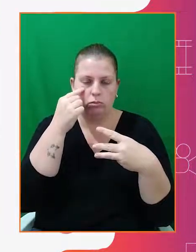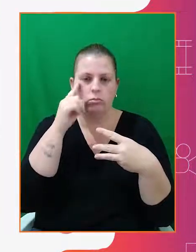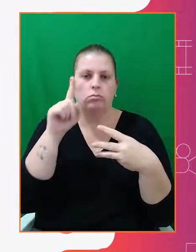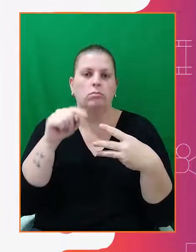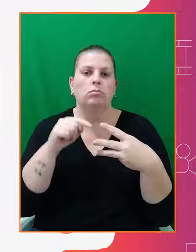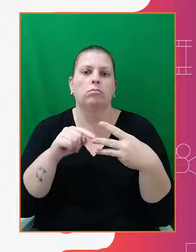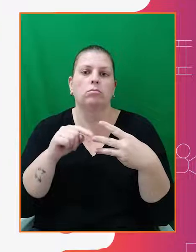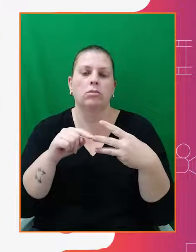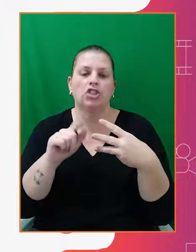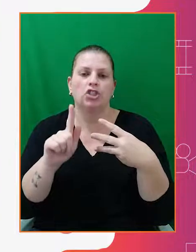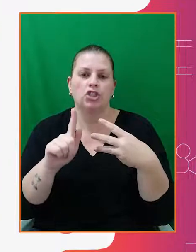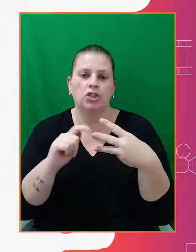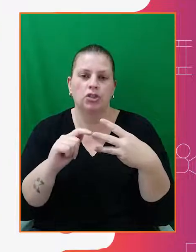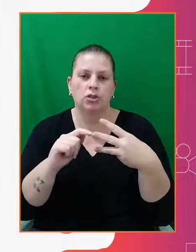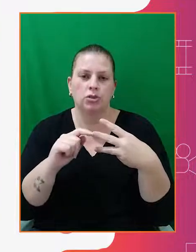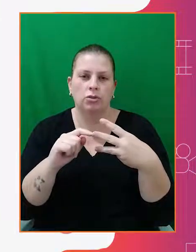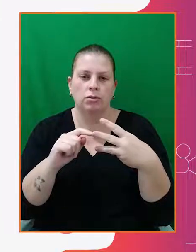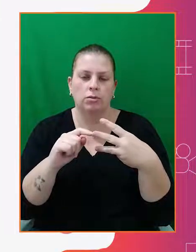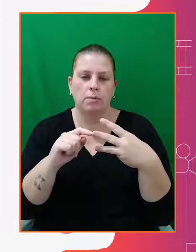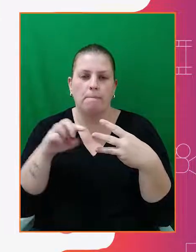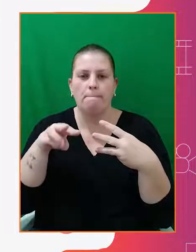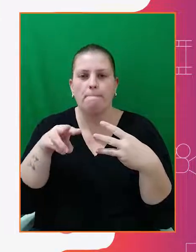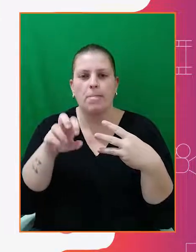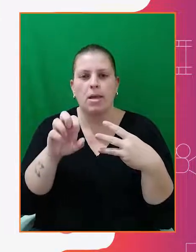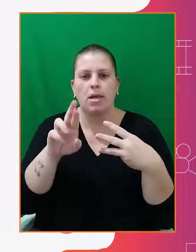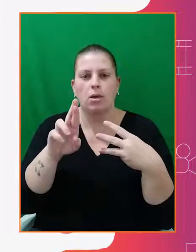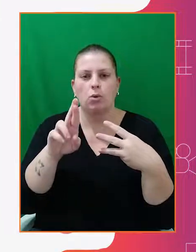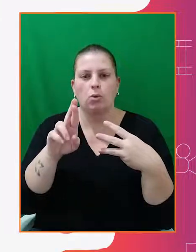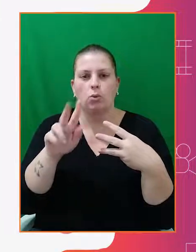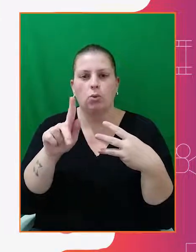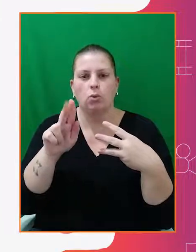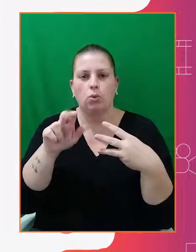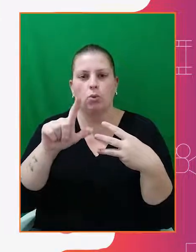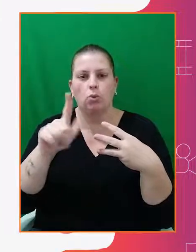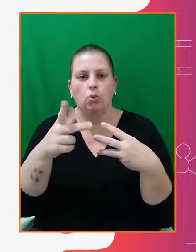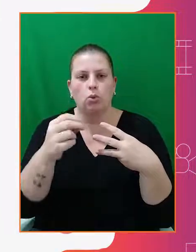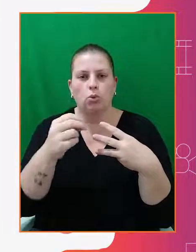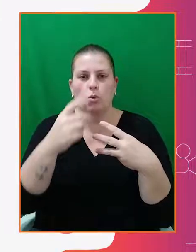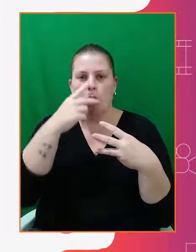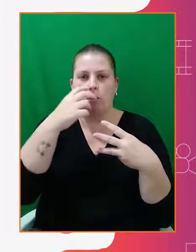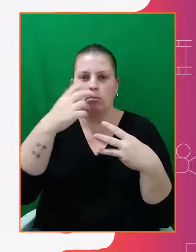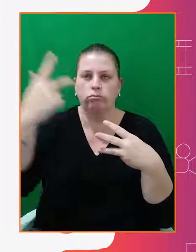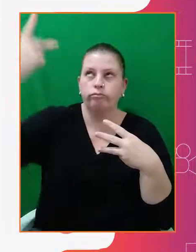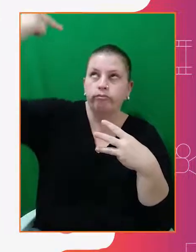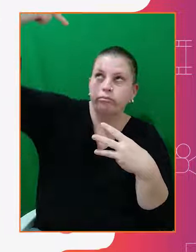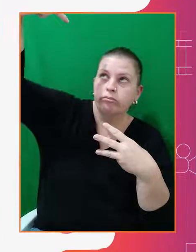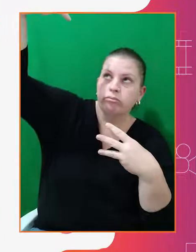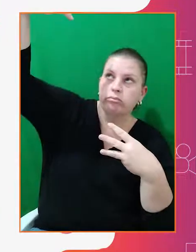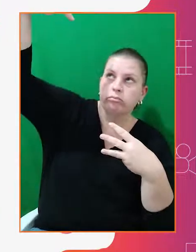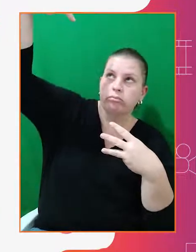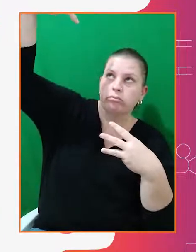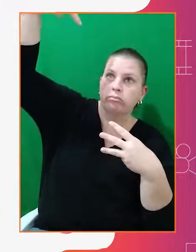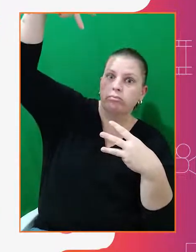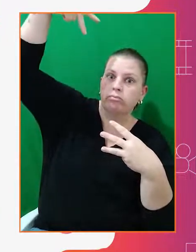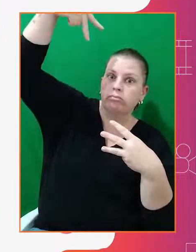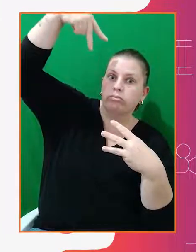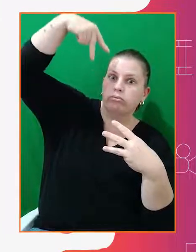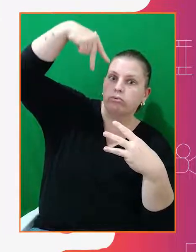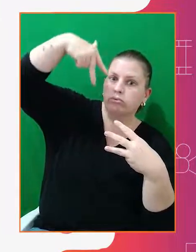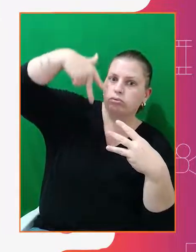o plongé, que é mergulho em francês, né, que a câmera vê o personagem de cima, como se a câmera